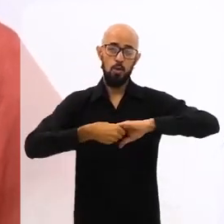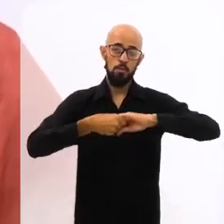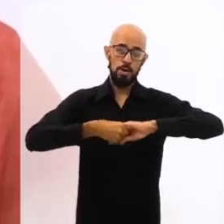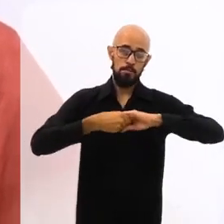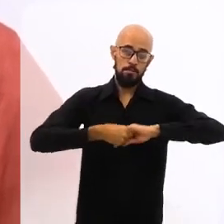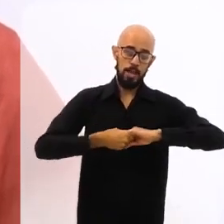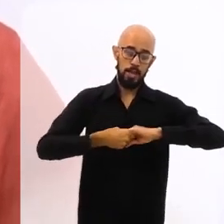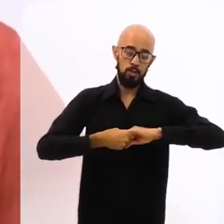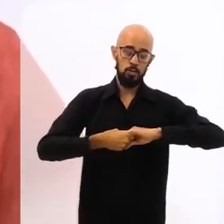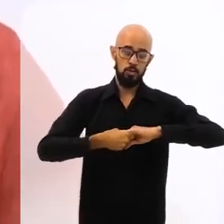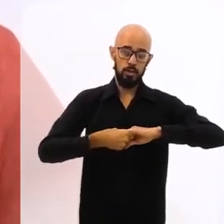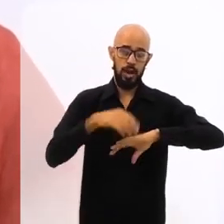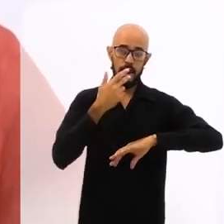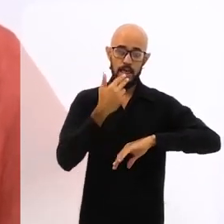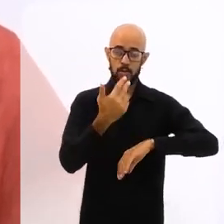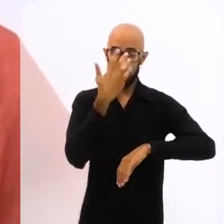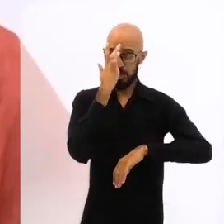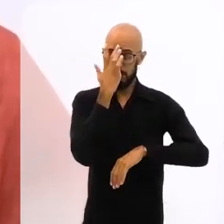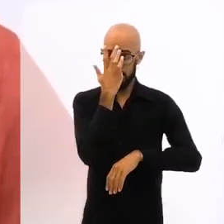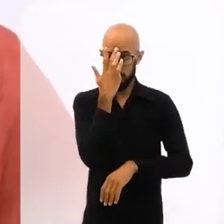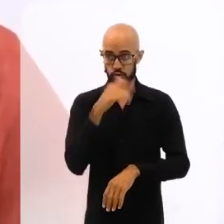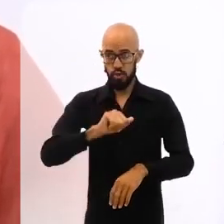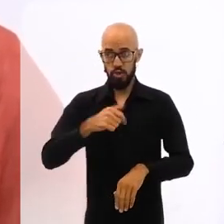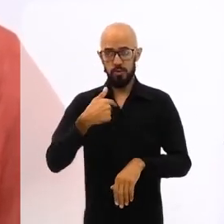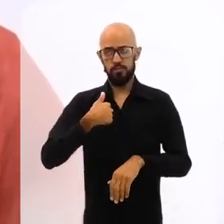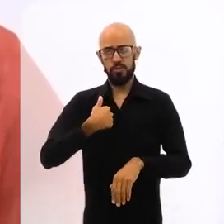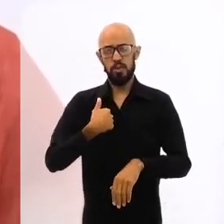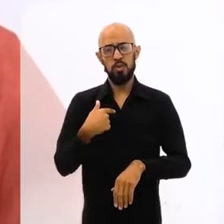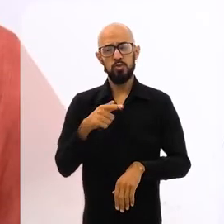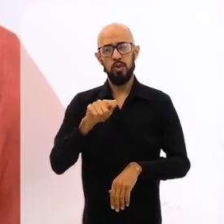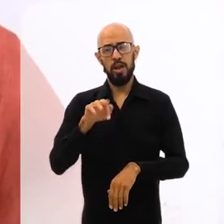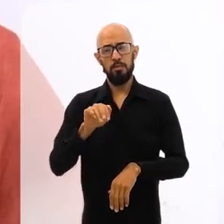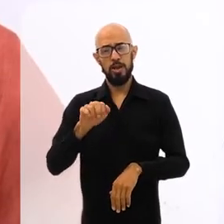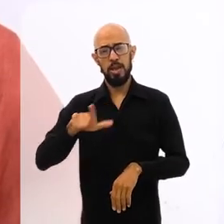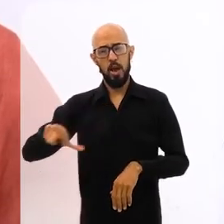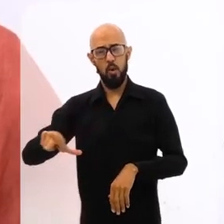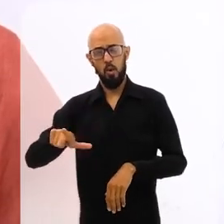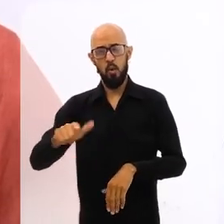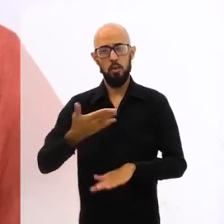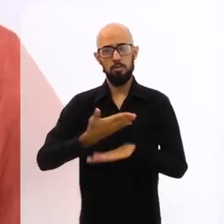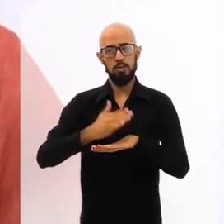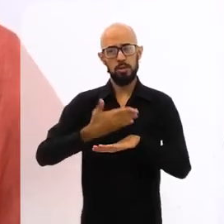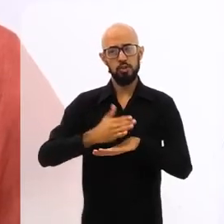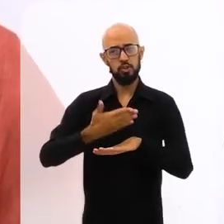Gabriel Chisil, praticante do budismo desde